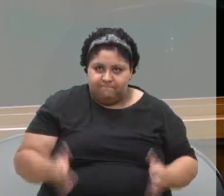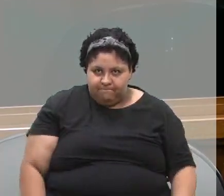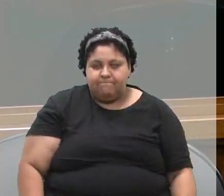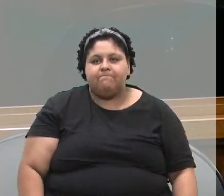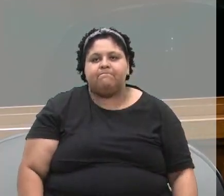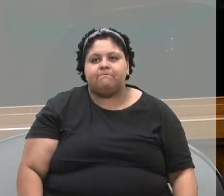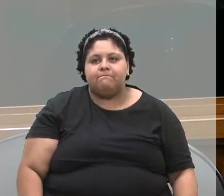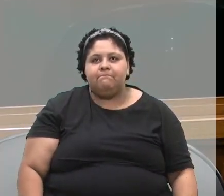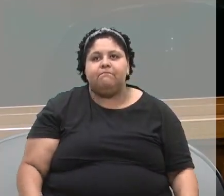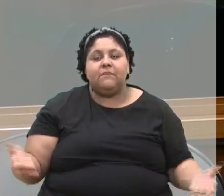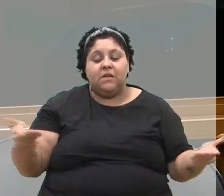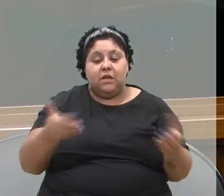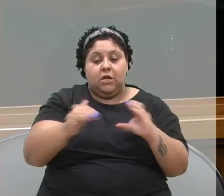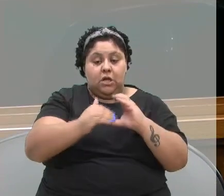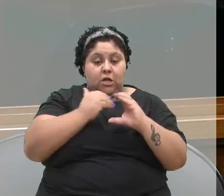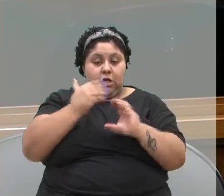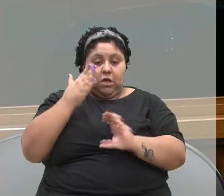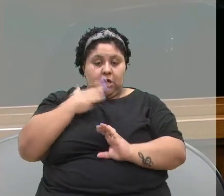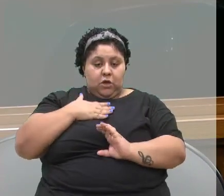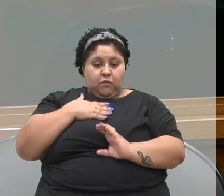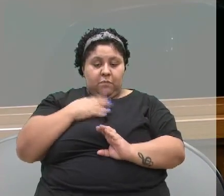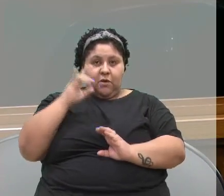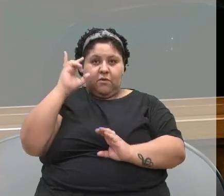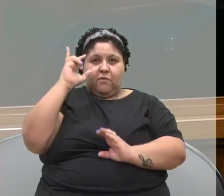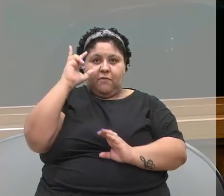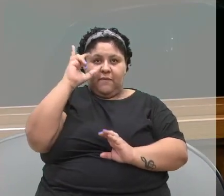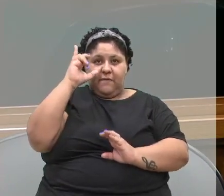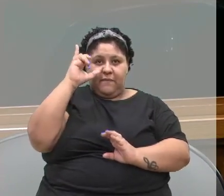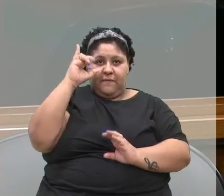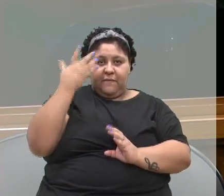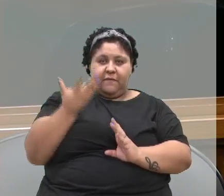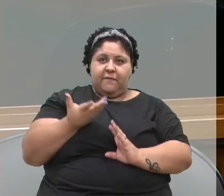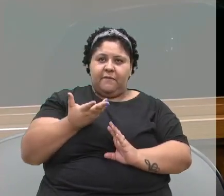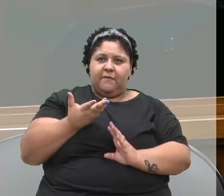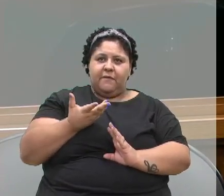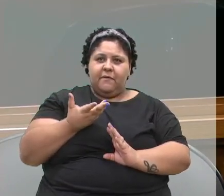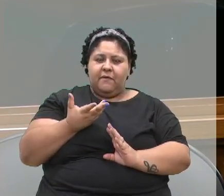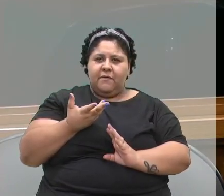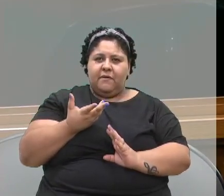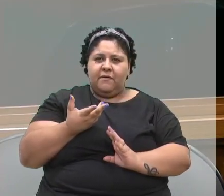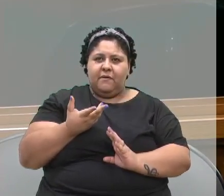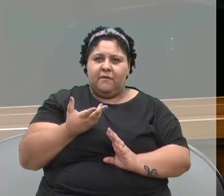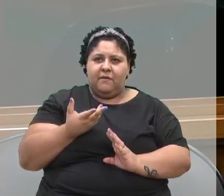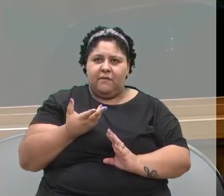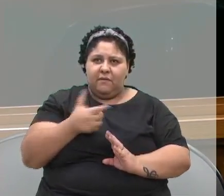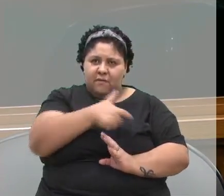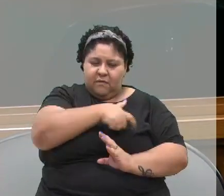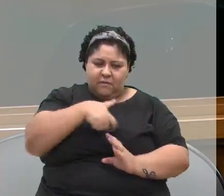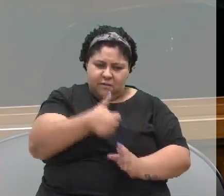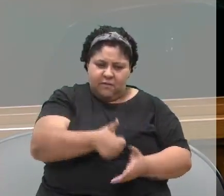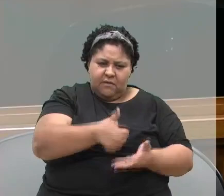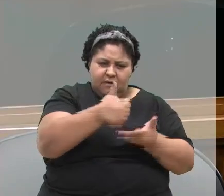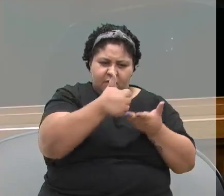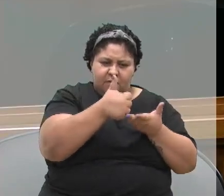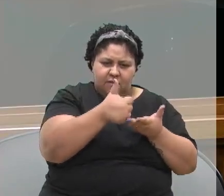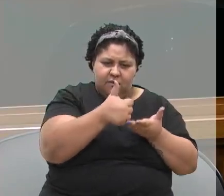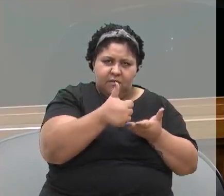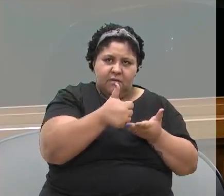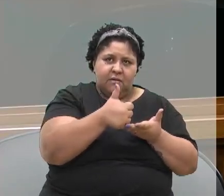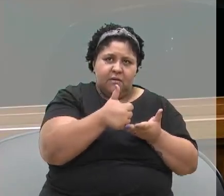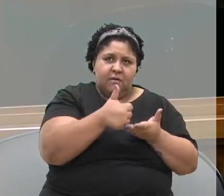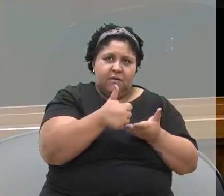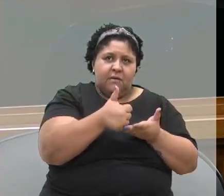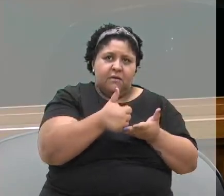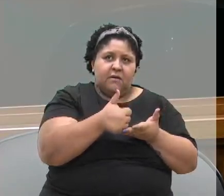eu acabei de receber aqui no meu Instagram uma postagem patrocinada de ponto eletrônico por